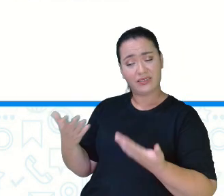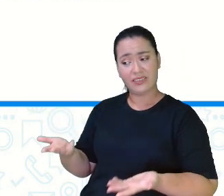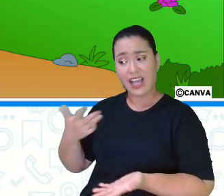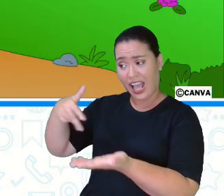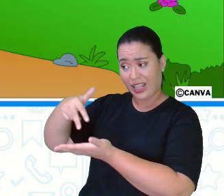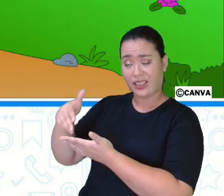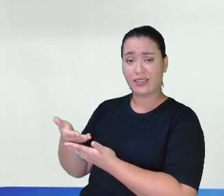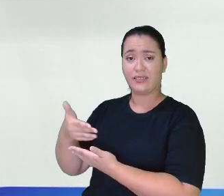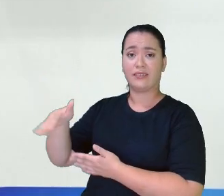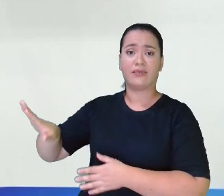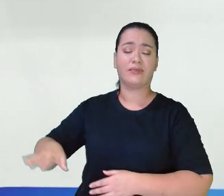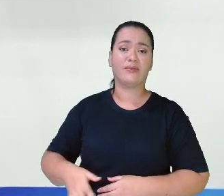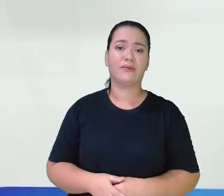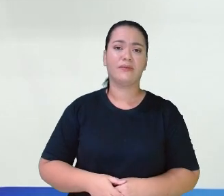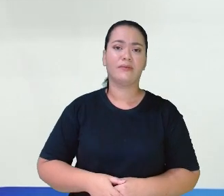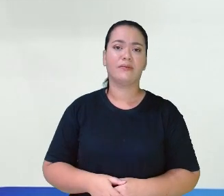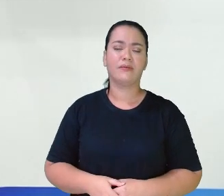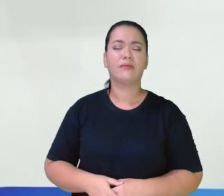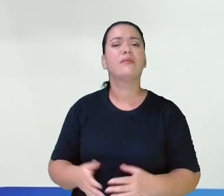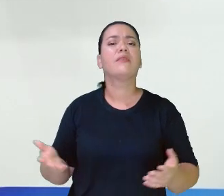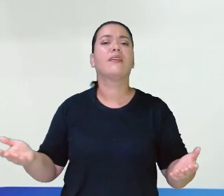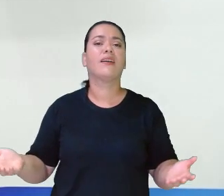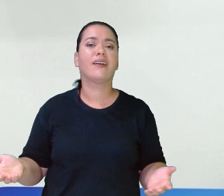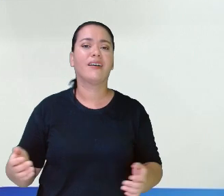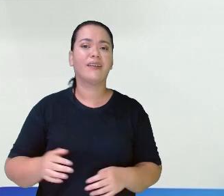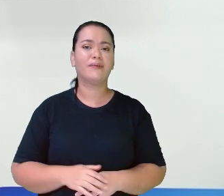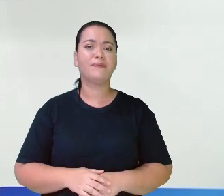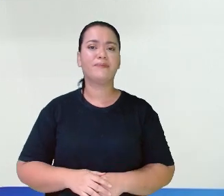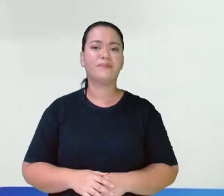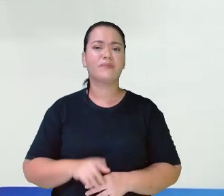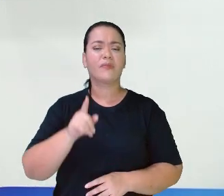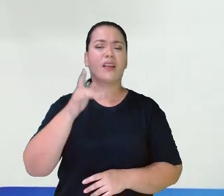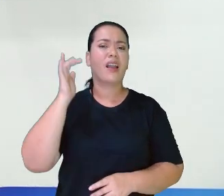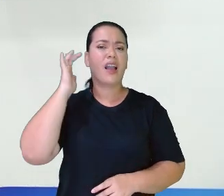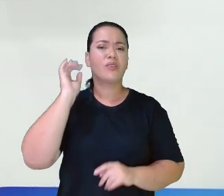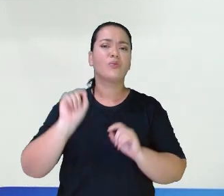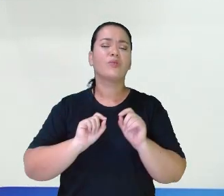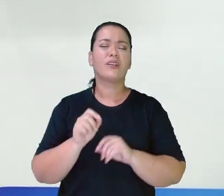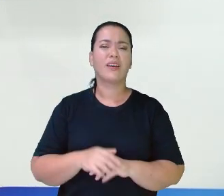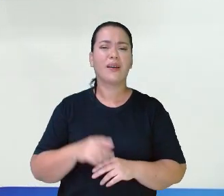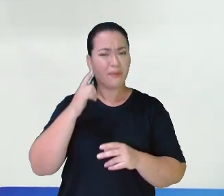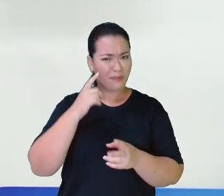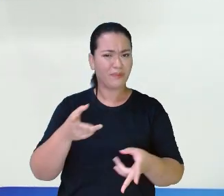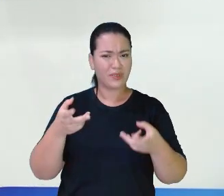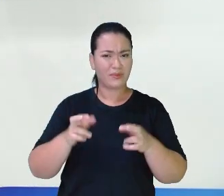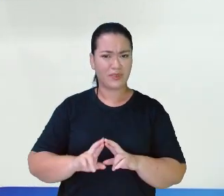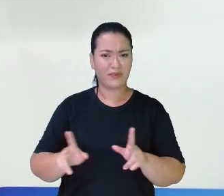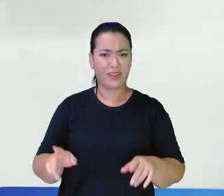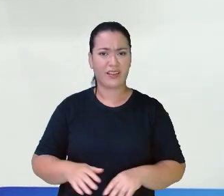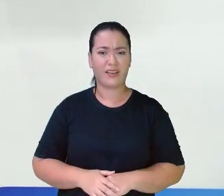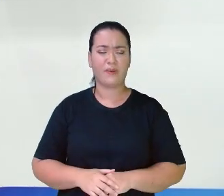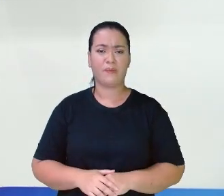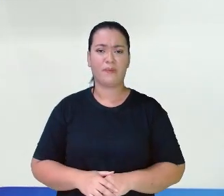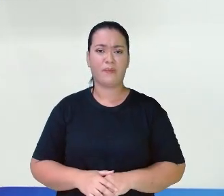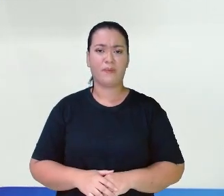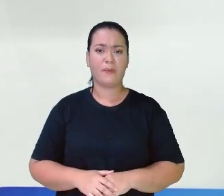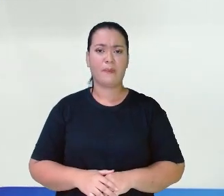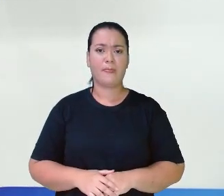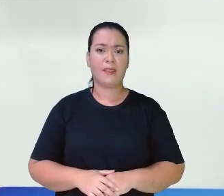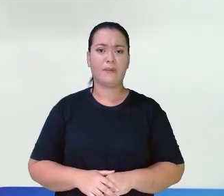dança agora. E aí, o que é que vocês acharam? Perceberam a diferença? Veja